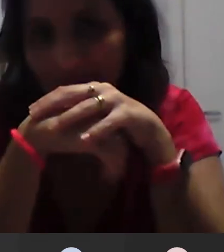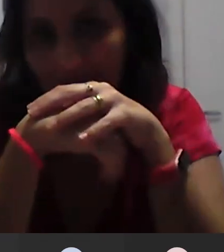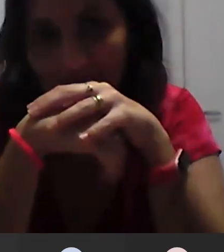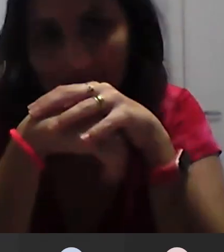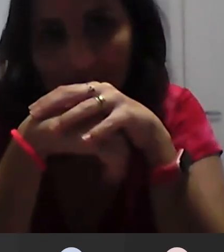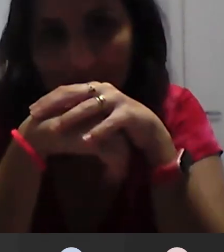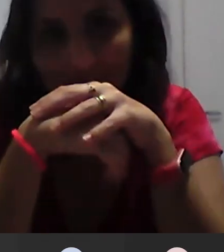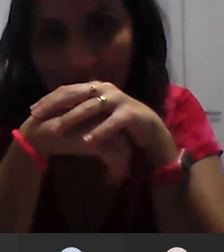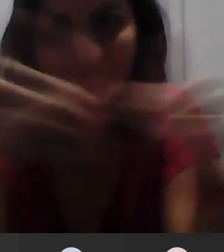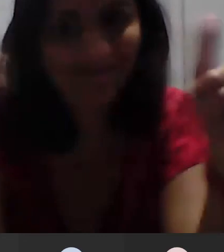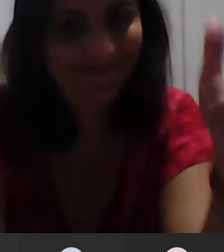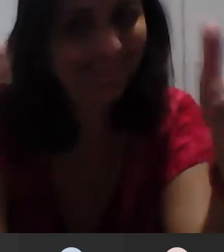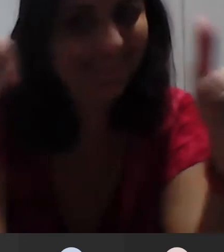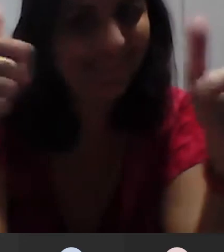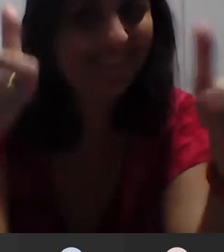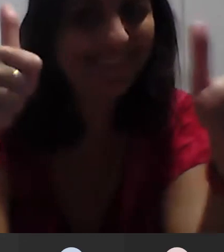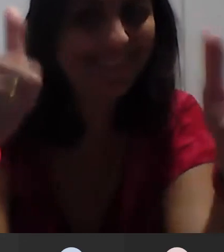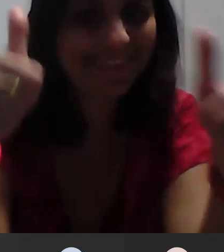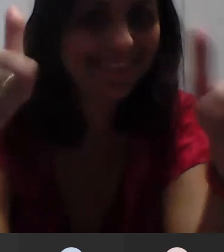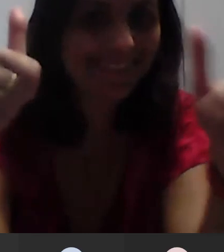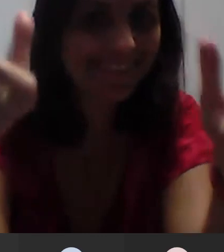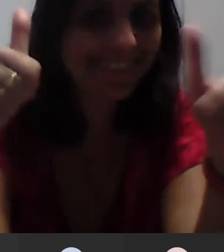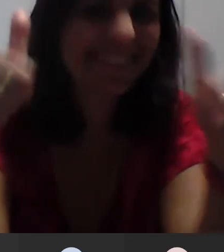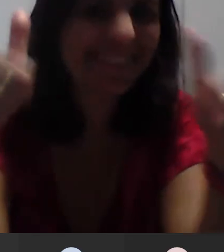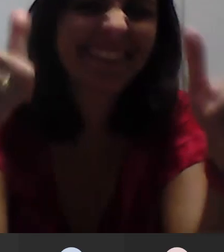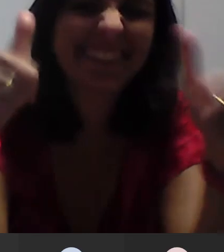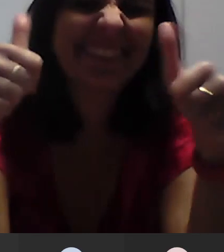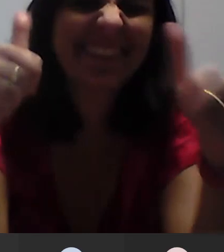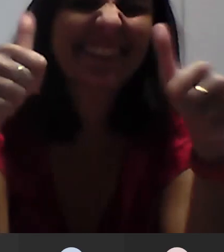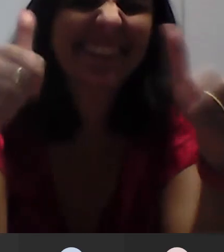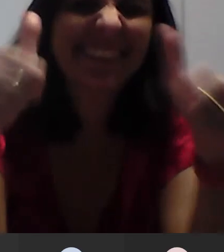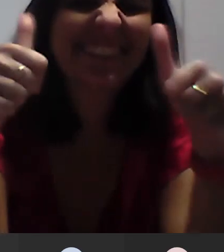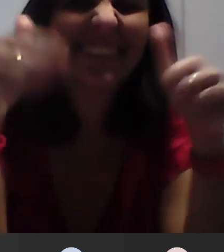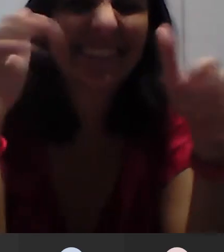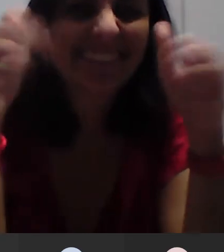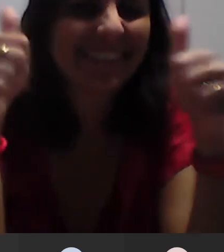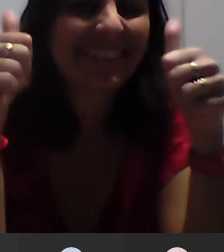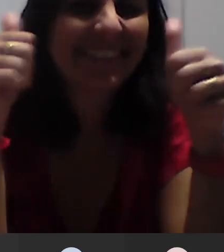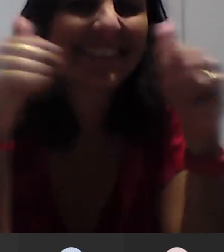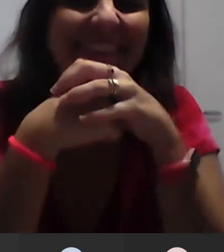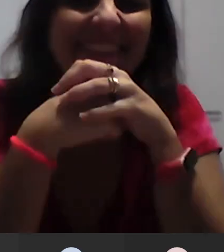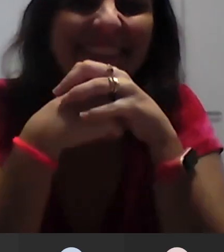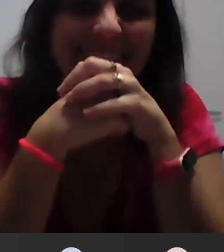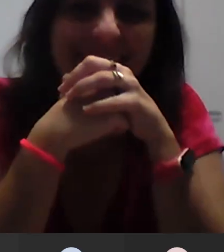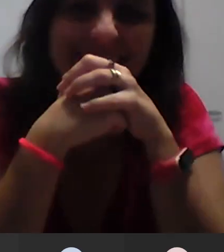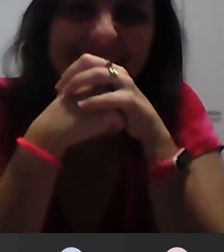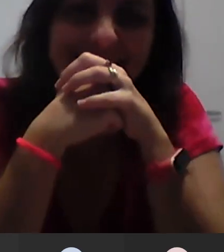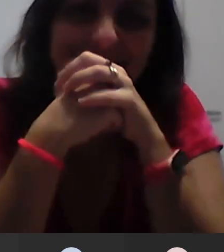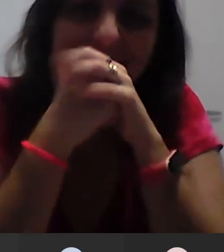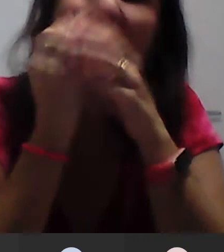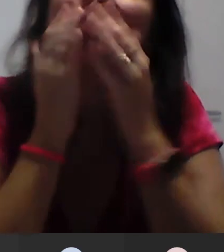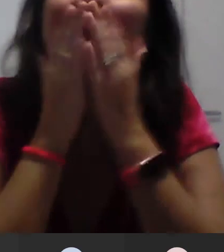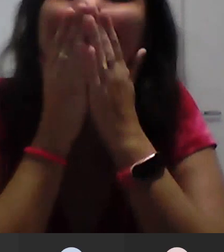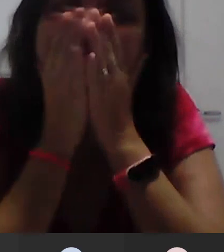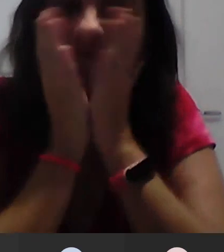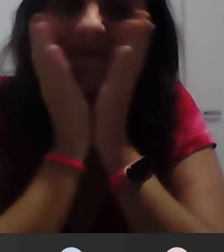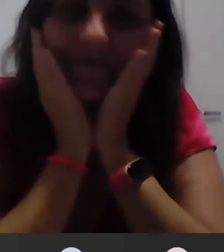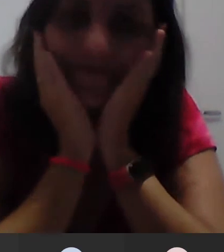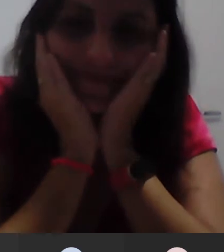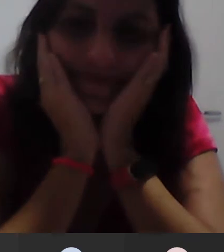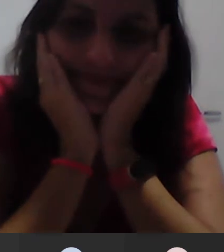nosso mascotezinho que está vindo aí, né, com toda a saúde para a gente. A gente tem que comemorar, né, a chegada da